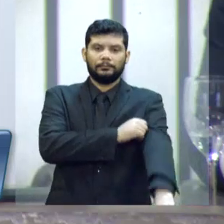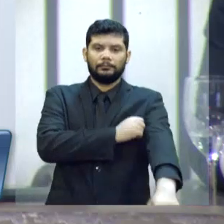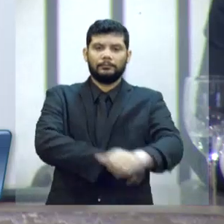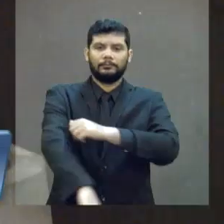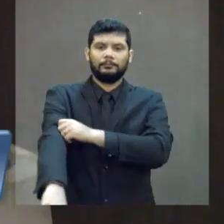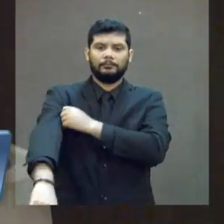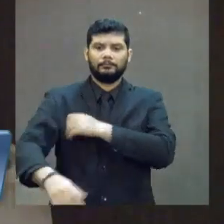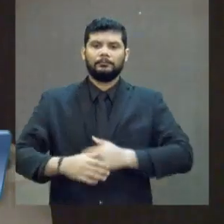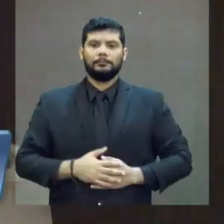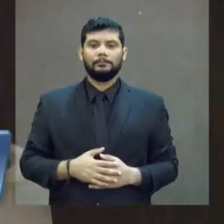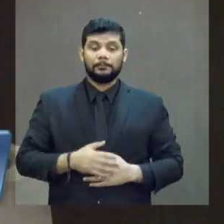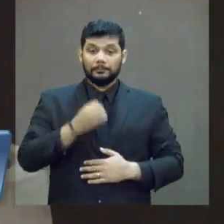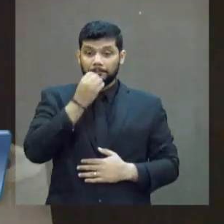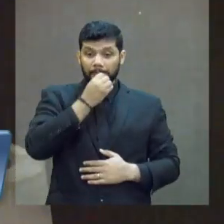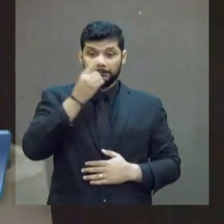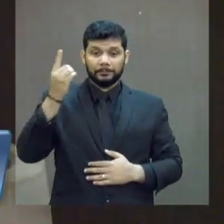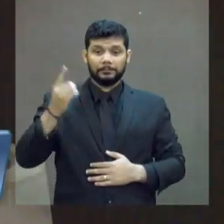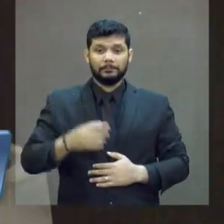Bom dia.